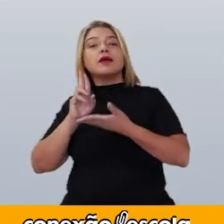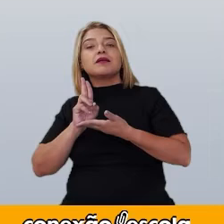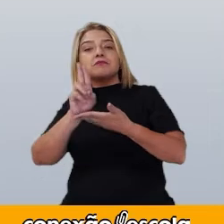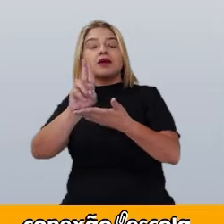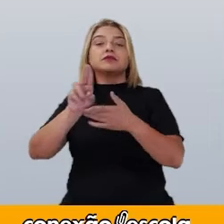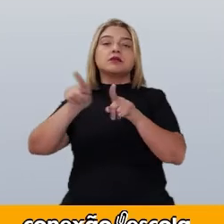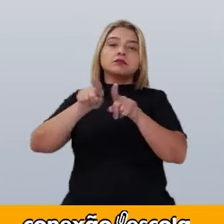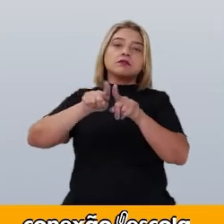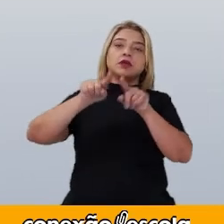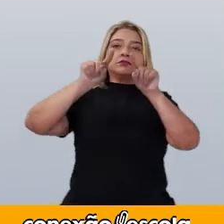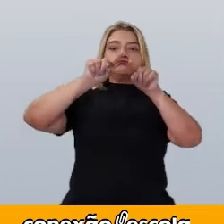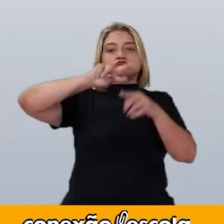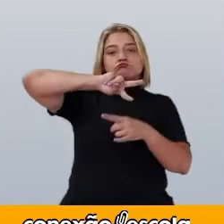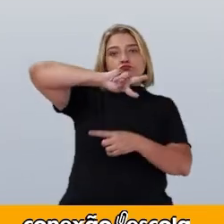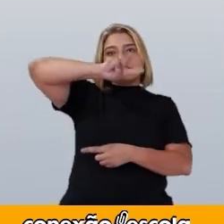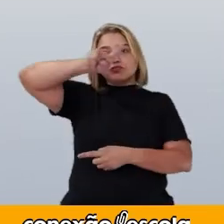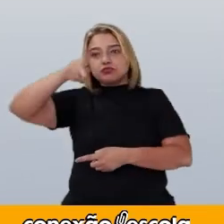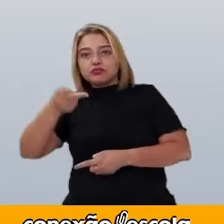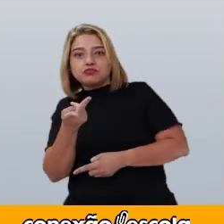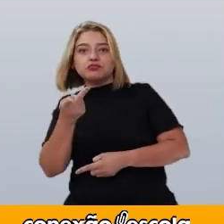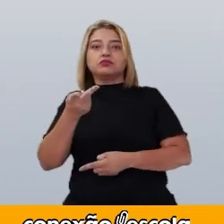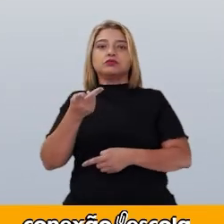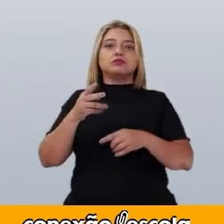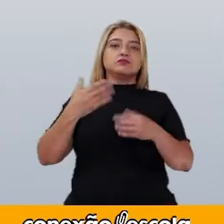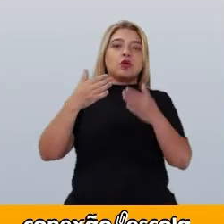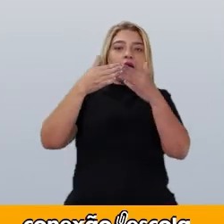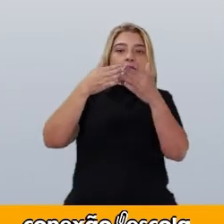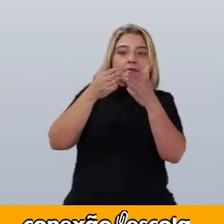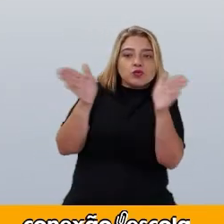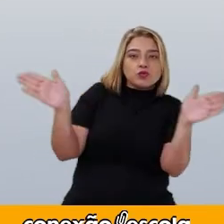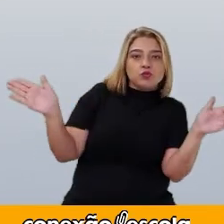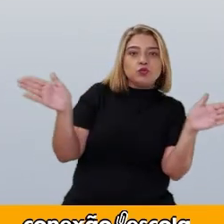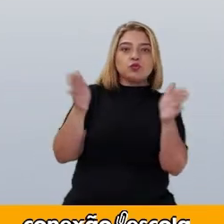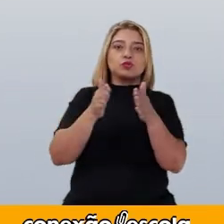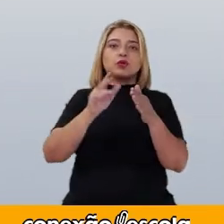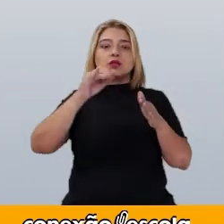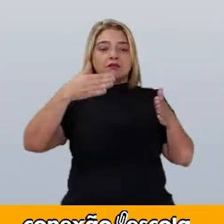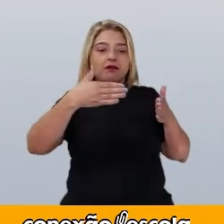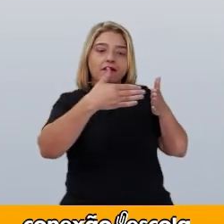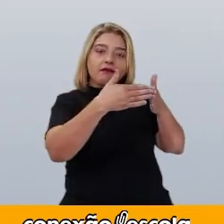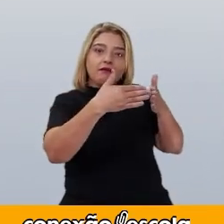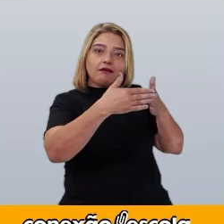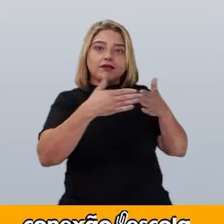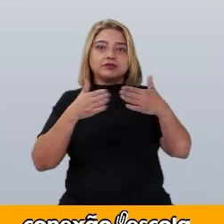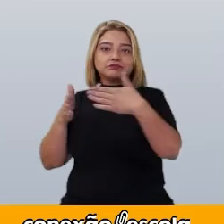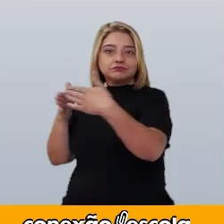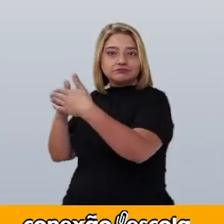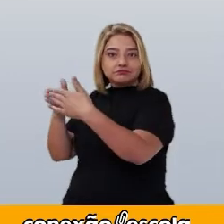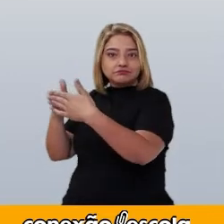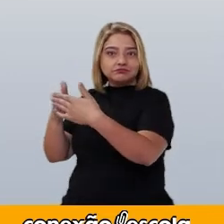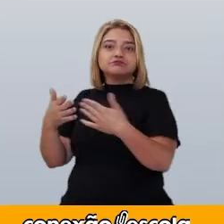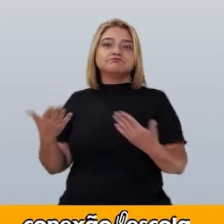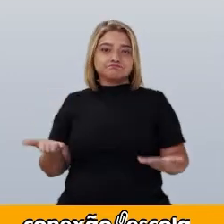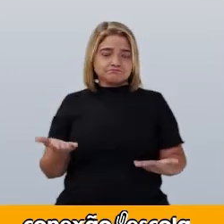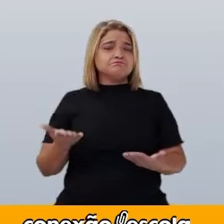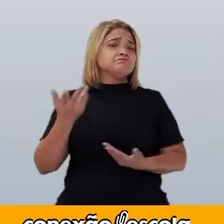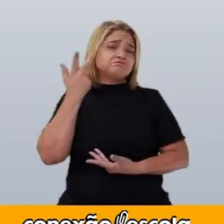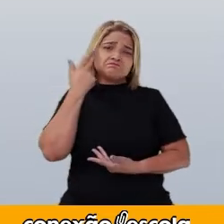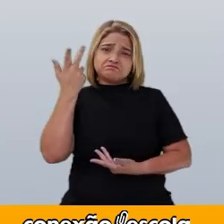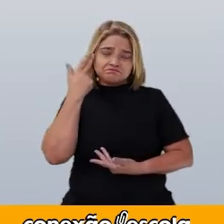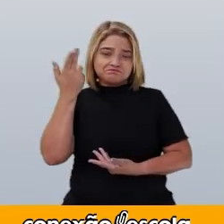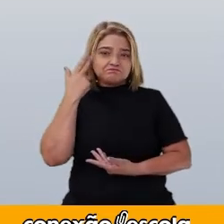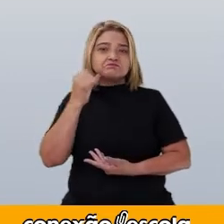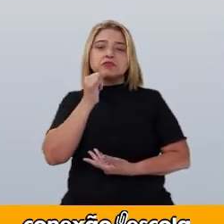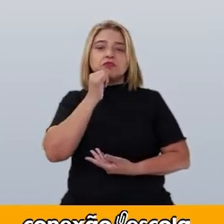giros, aberturas e cantos. De uma forma bem comum, a unidade